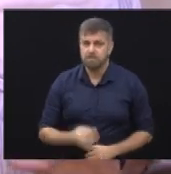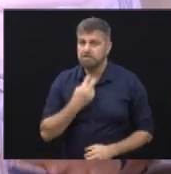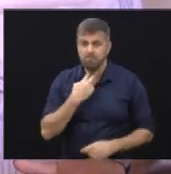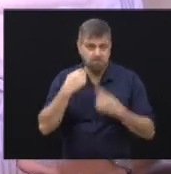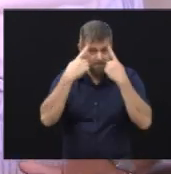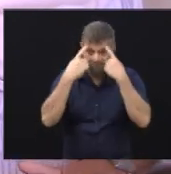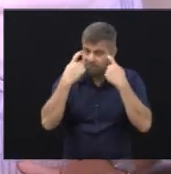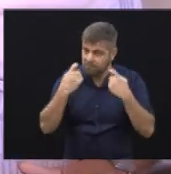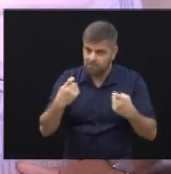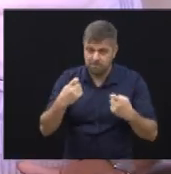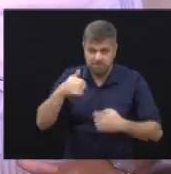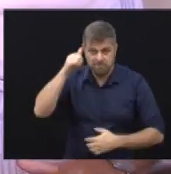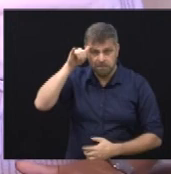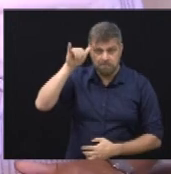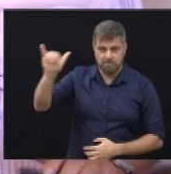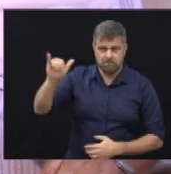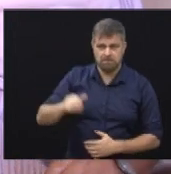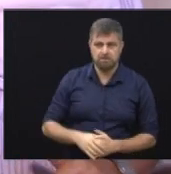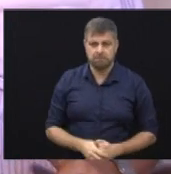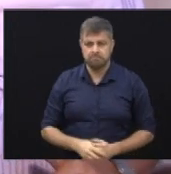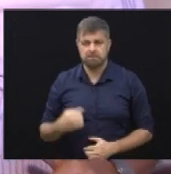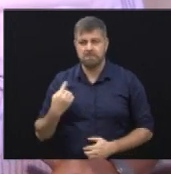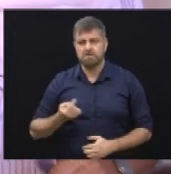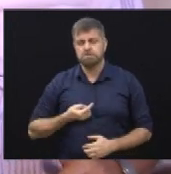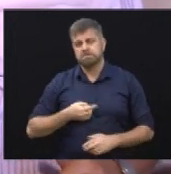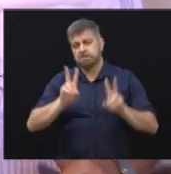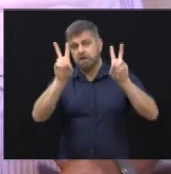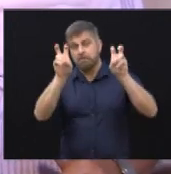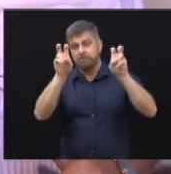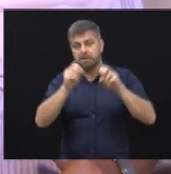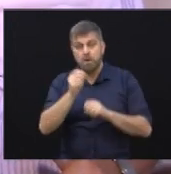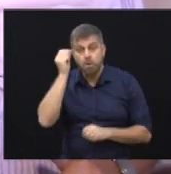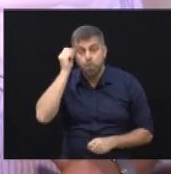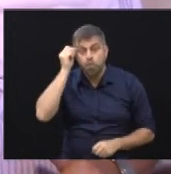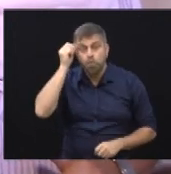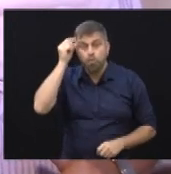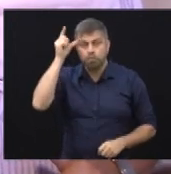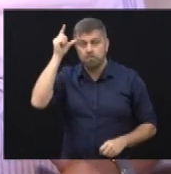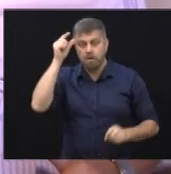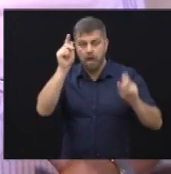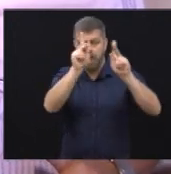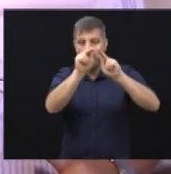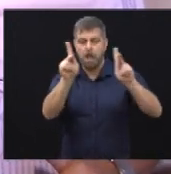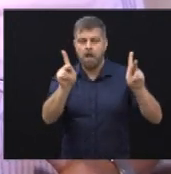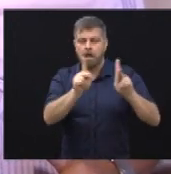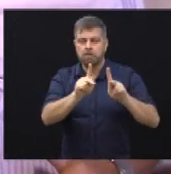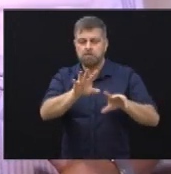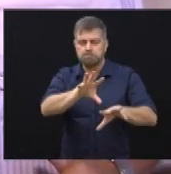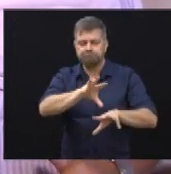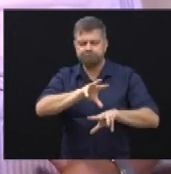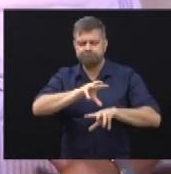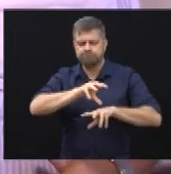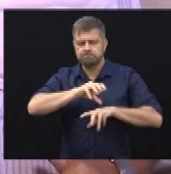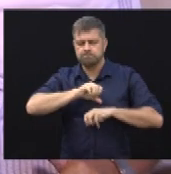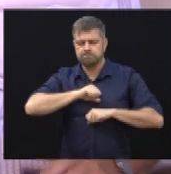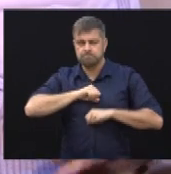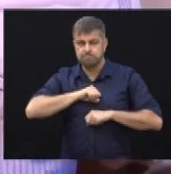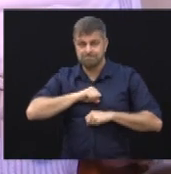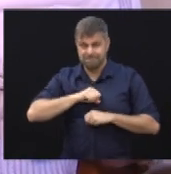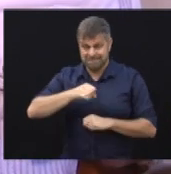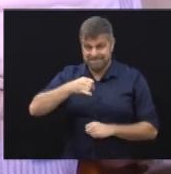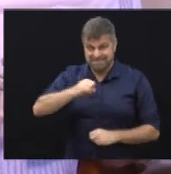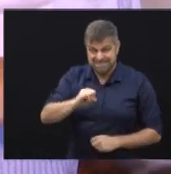Ela é anti-violência, né? Que a gente diz, né, é a cultura da paz. Então,